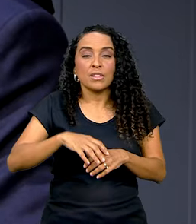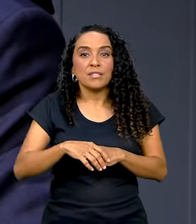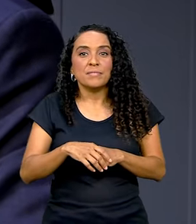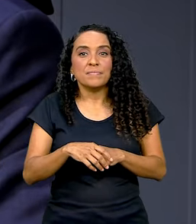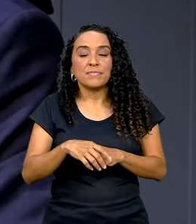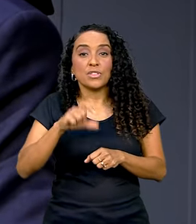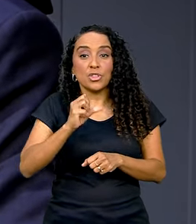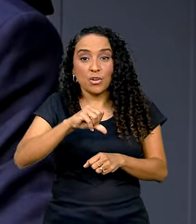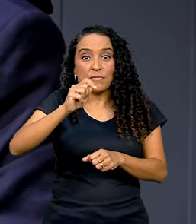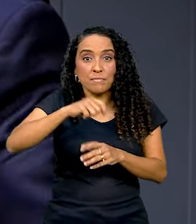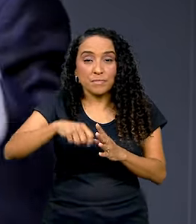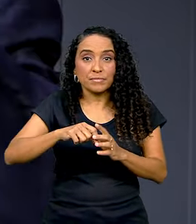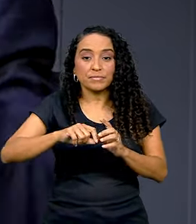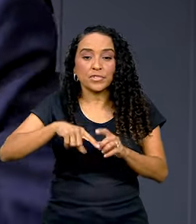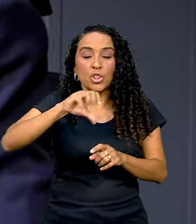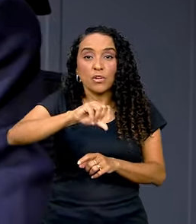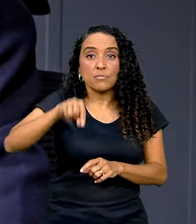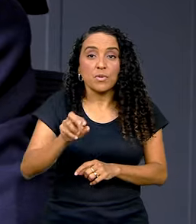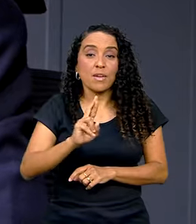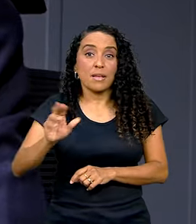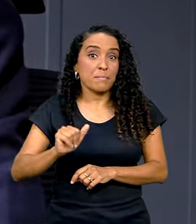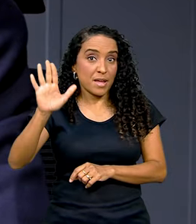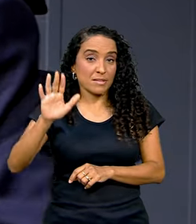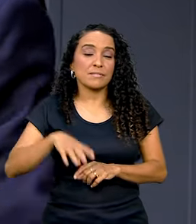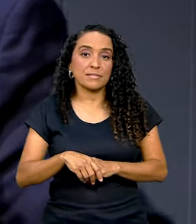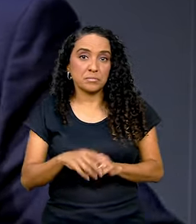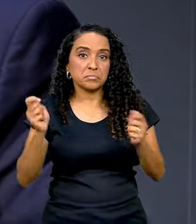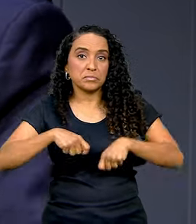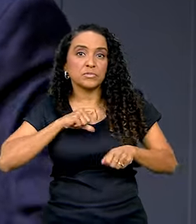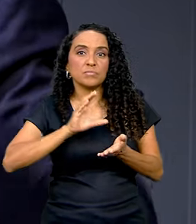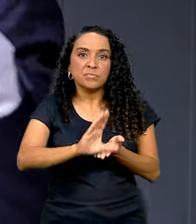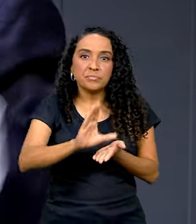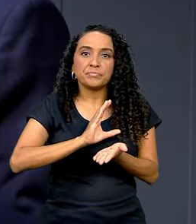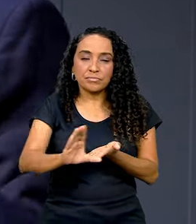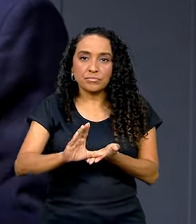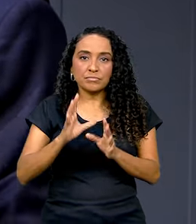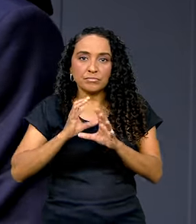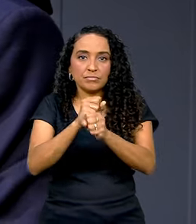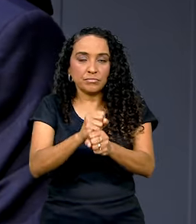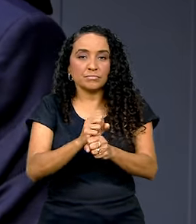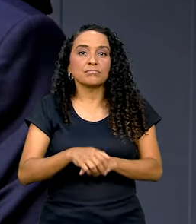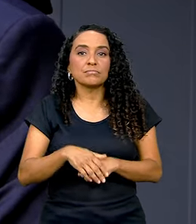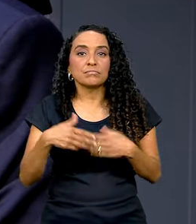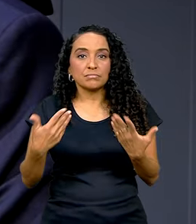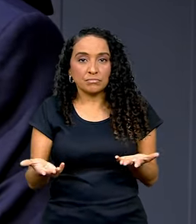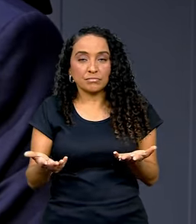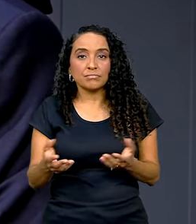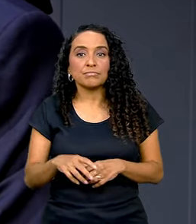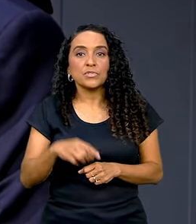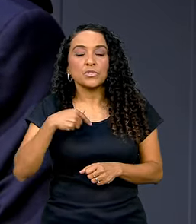9 anos depois tem uma poupança muito superior a r$ 9.000 para Que ela possa investir no que ela quiser como um